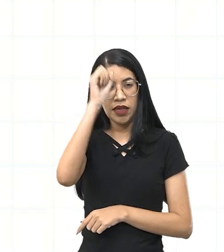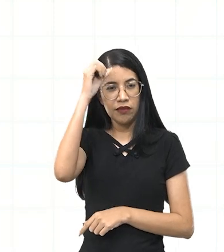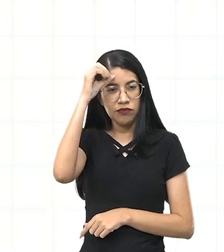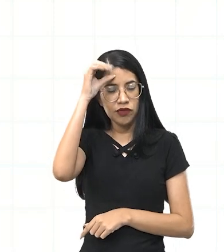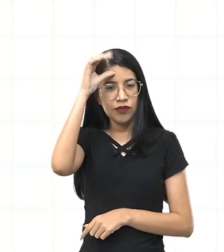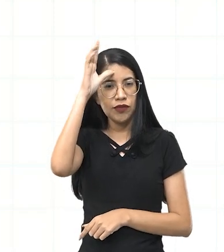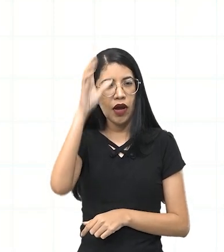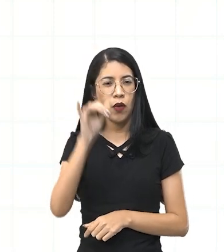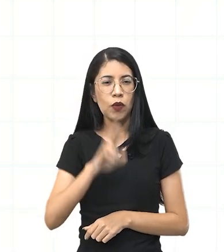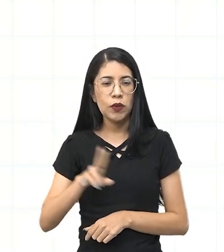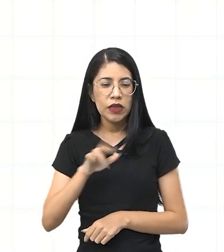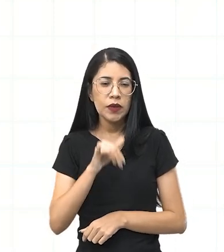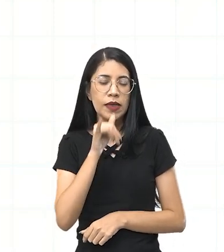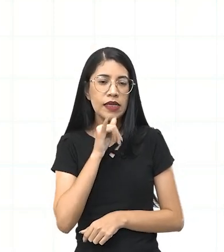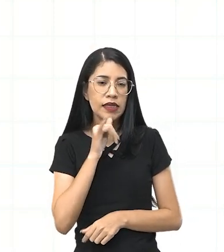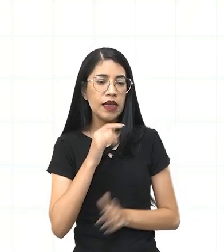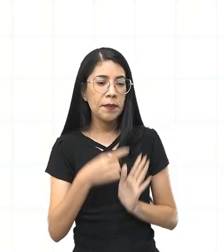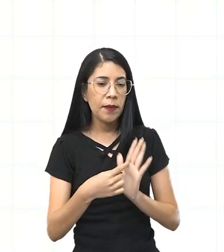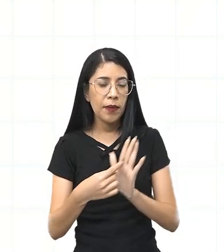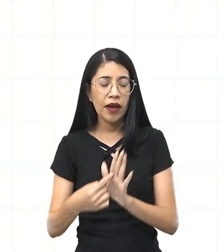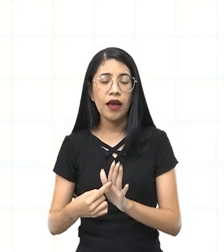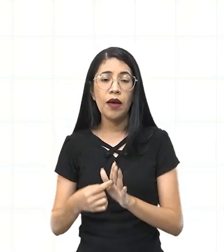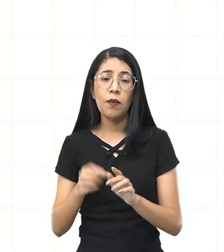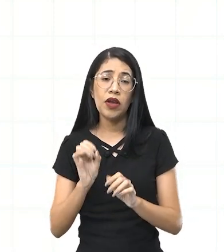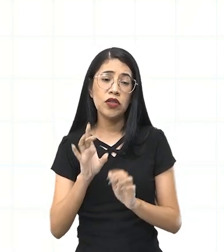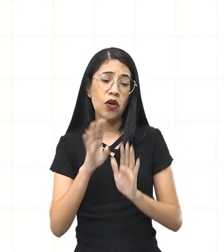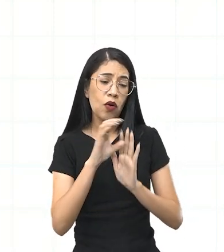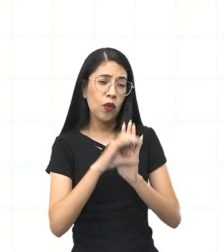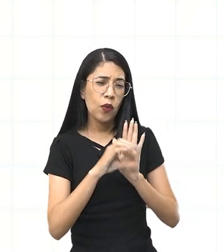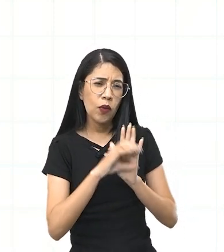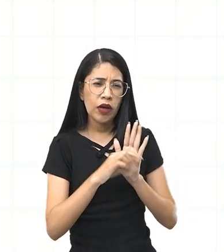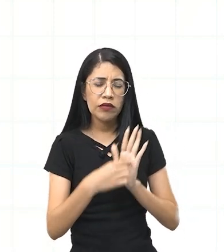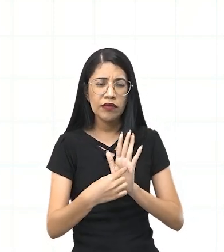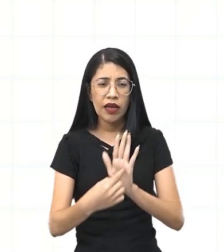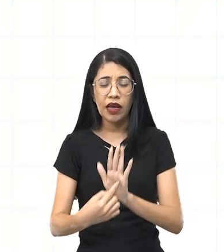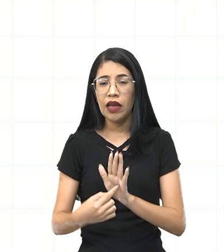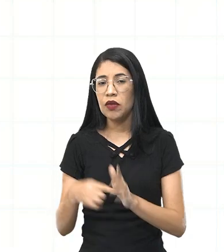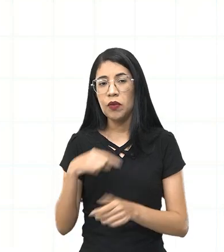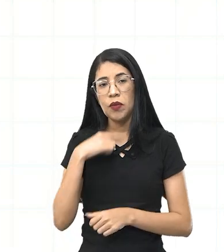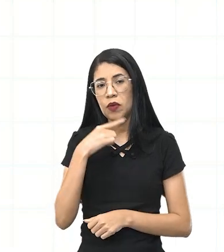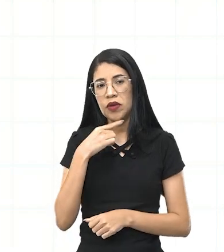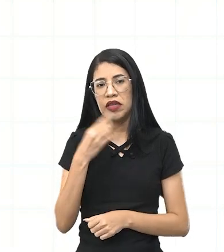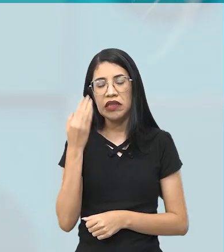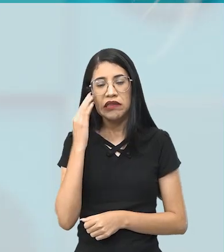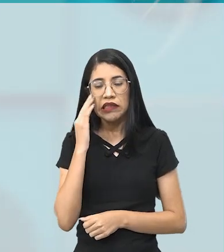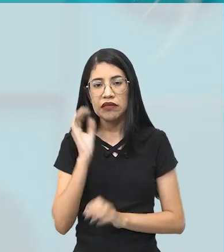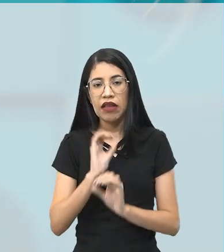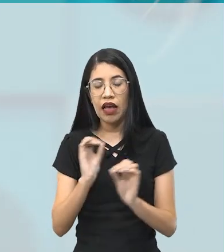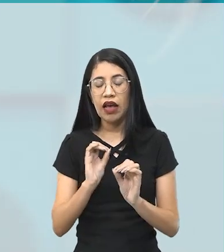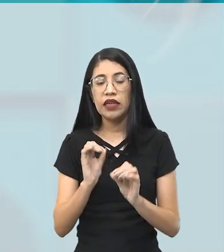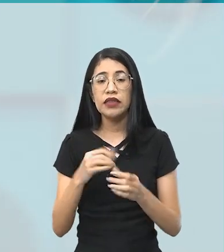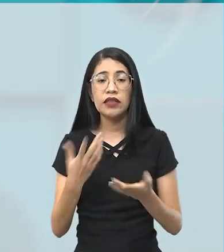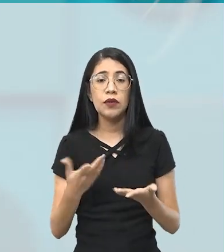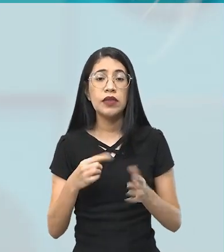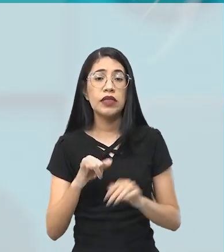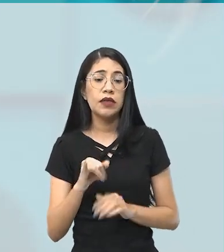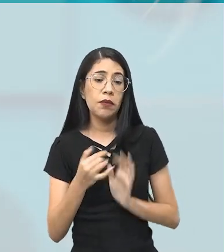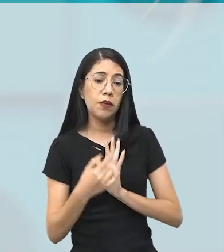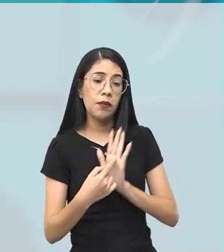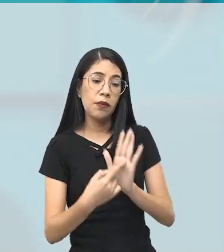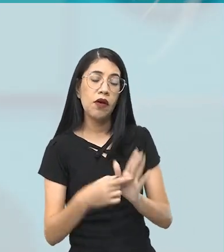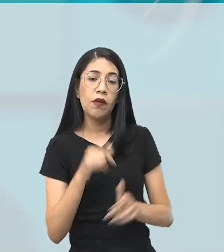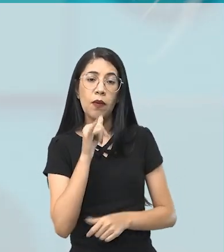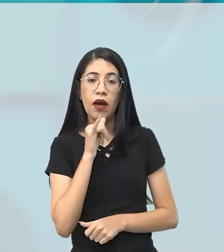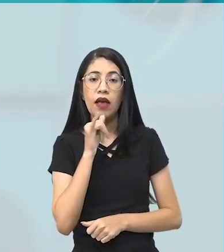com exemplos, né? Porque às vezes a gente só conceitos a gente não consegue acompanhar. E aí quando vem um exemplo, né? Vem